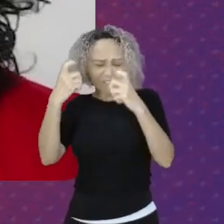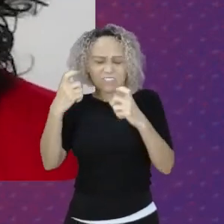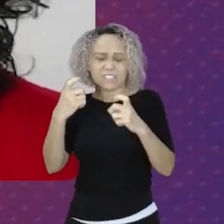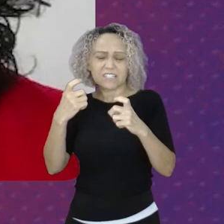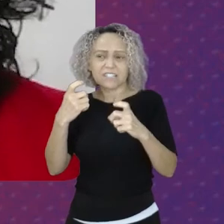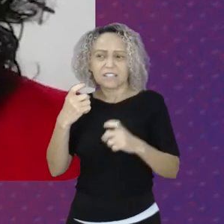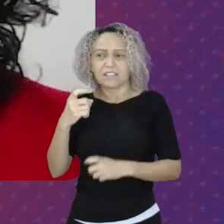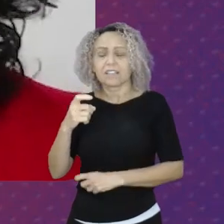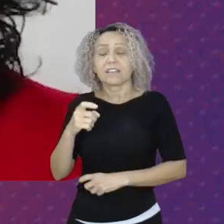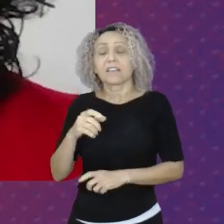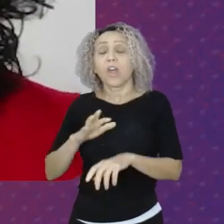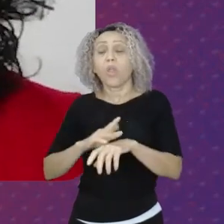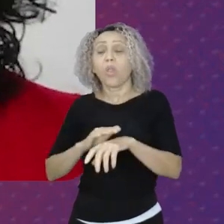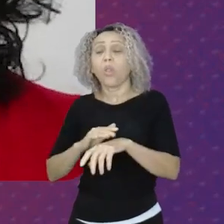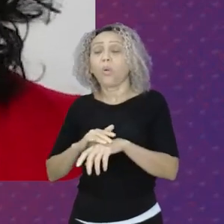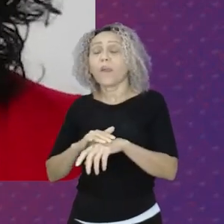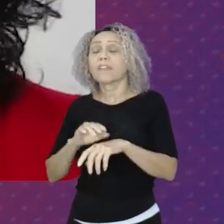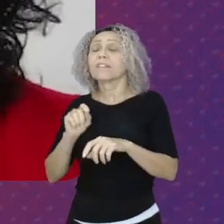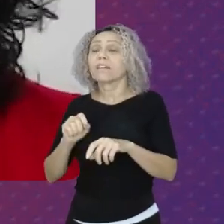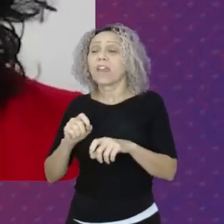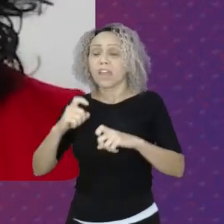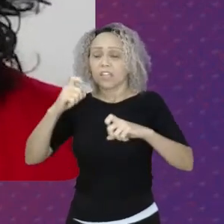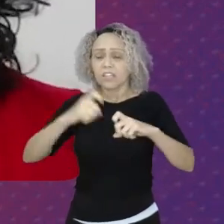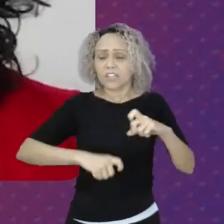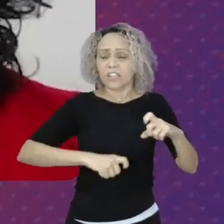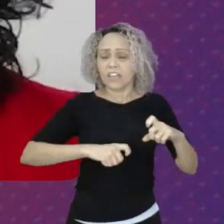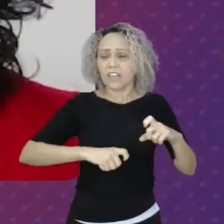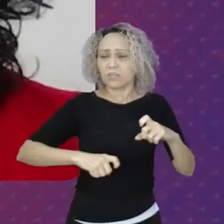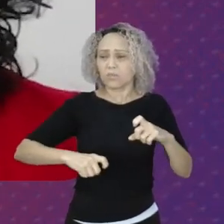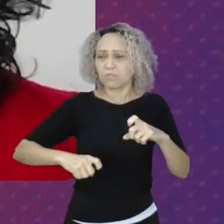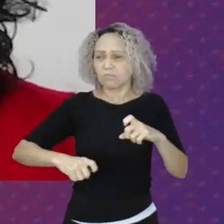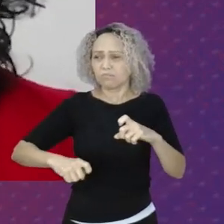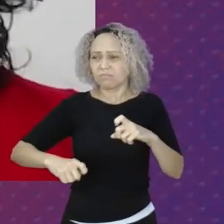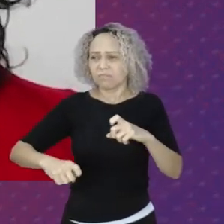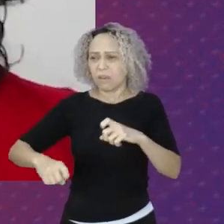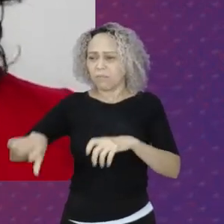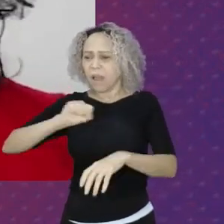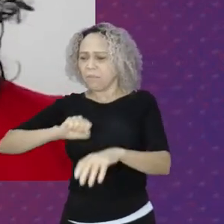DST e atualmente IST.